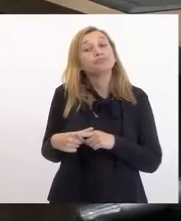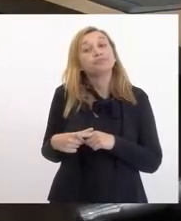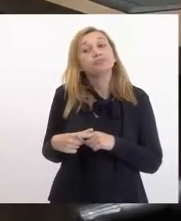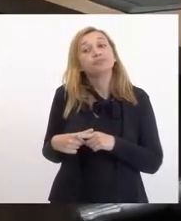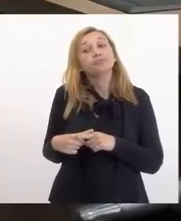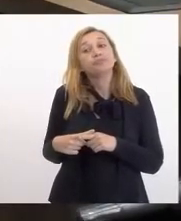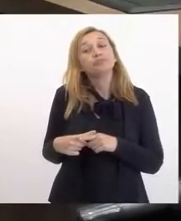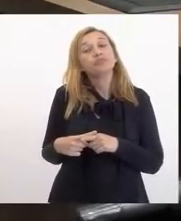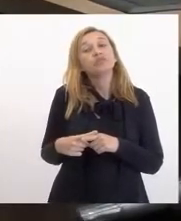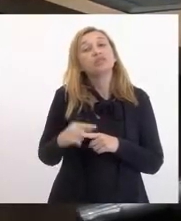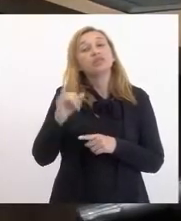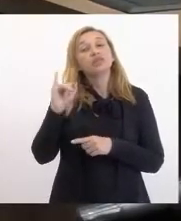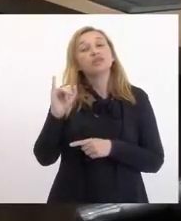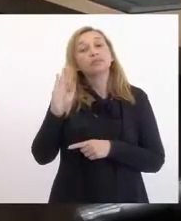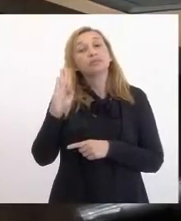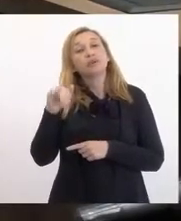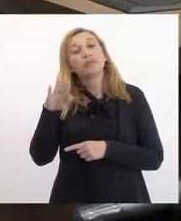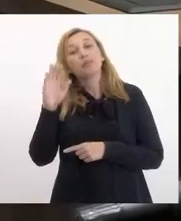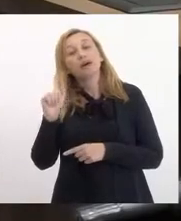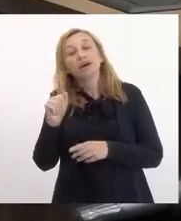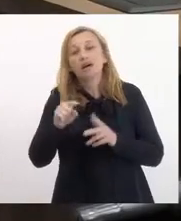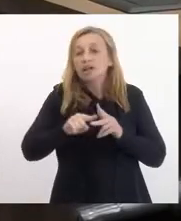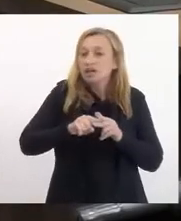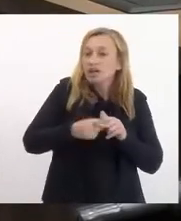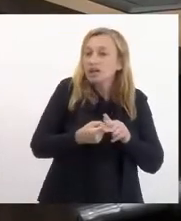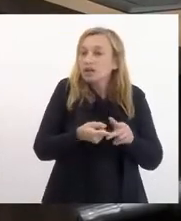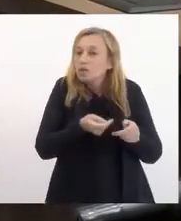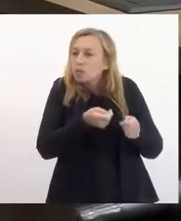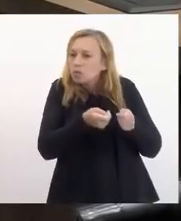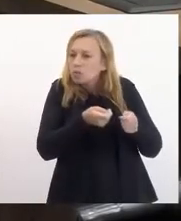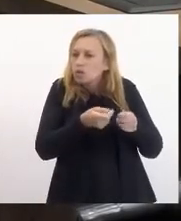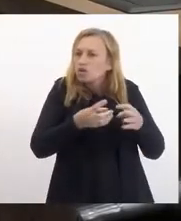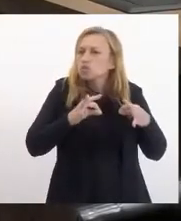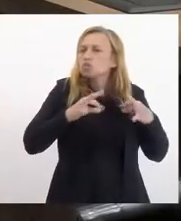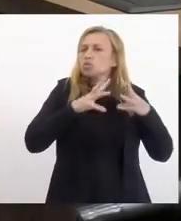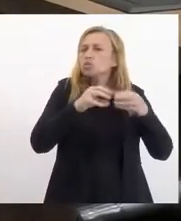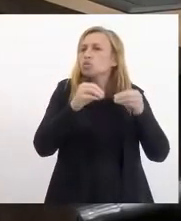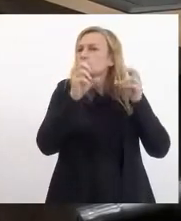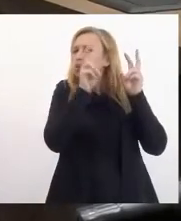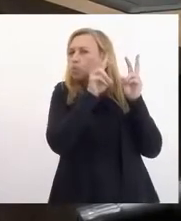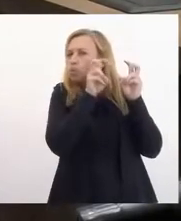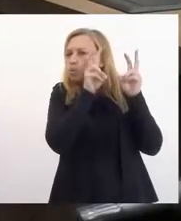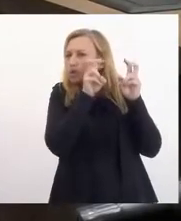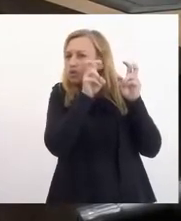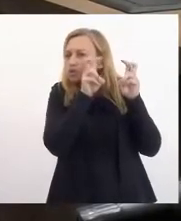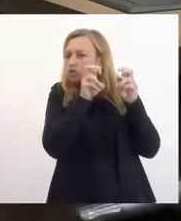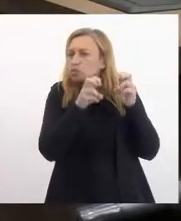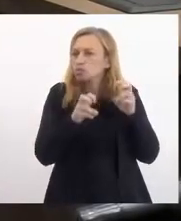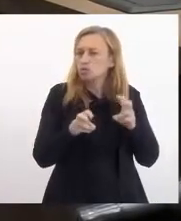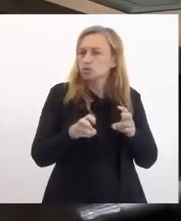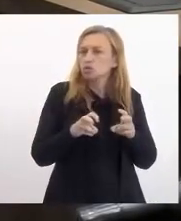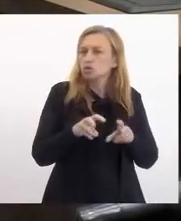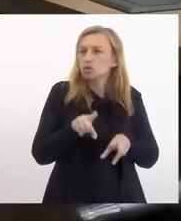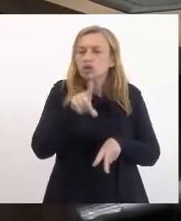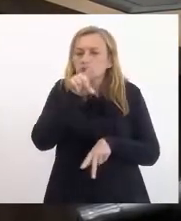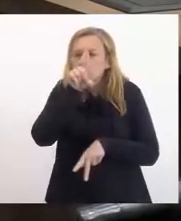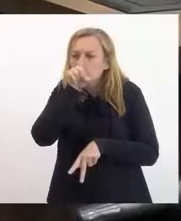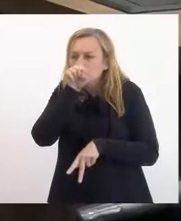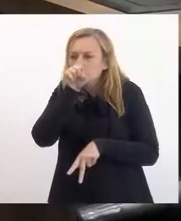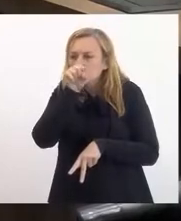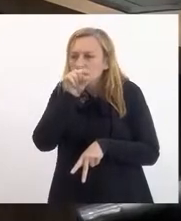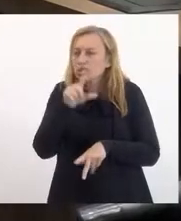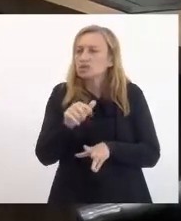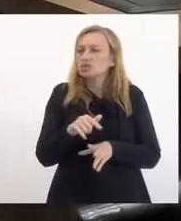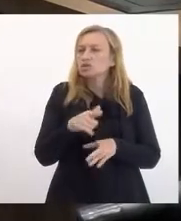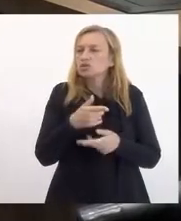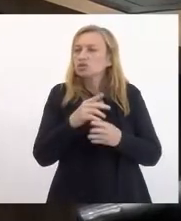o IBAMA é que regulava toda essa matéria da criação de passeriformes a